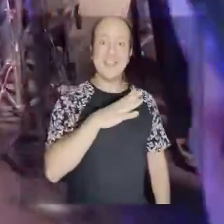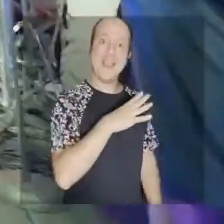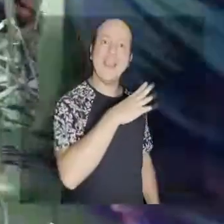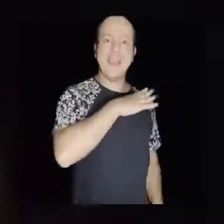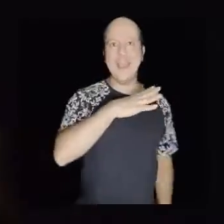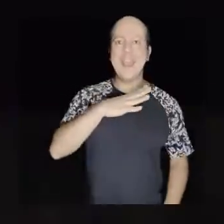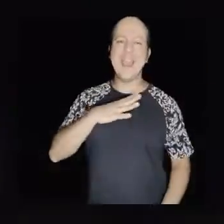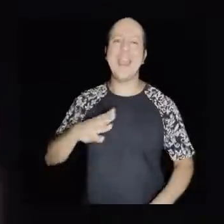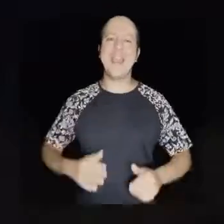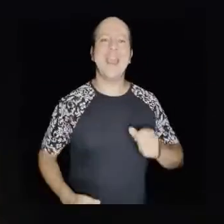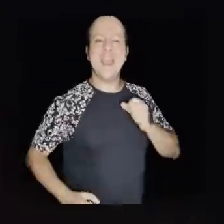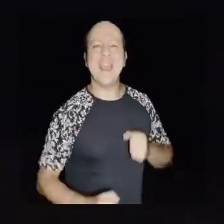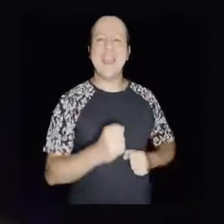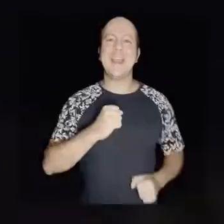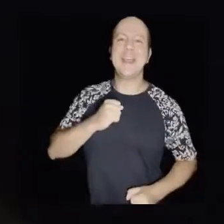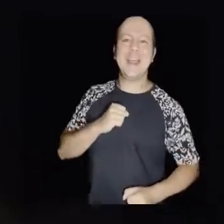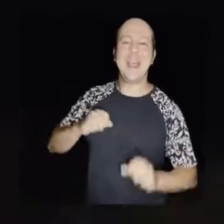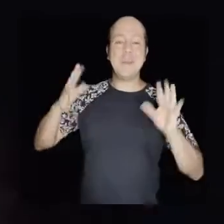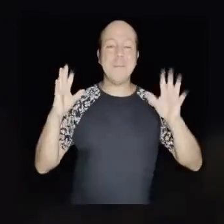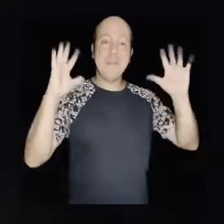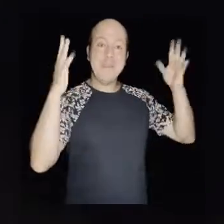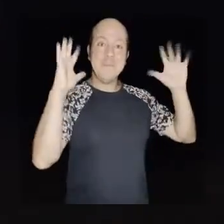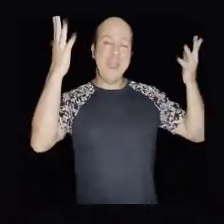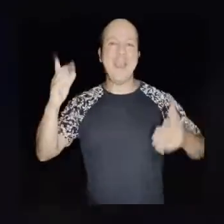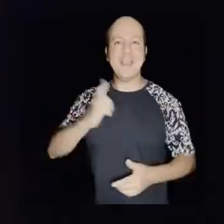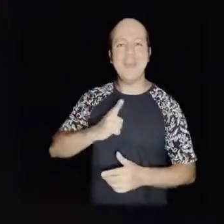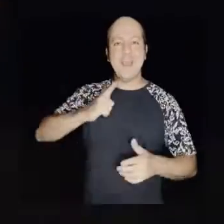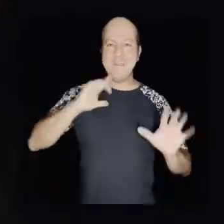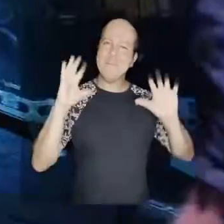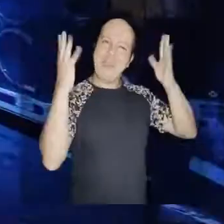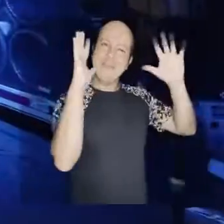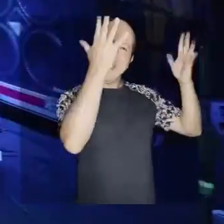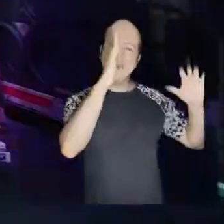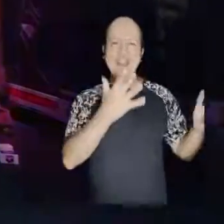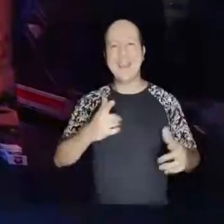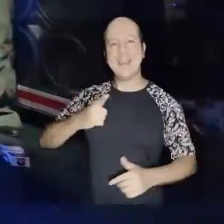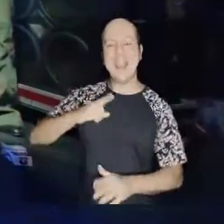pra ti. Na plateia, as pessoas balançam os braços erguidos e pulam.